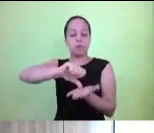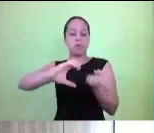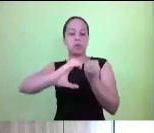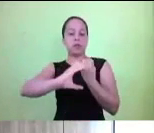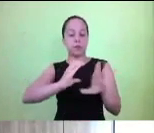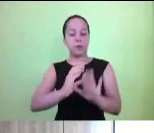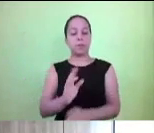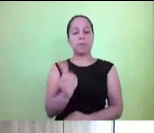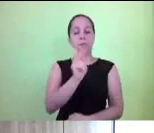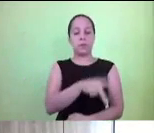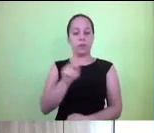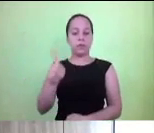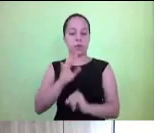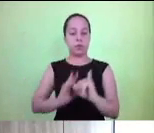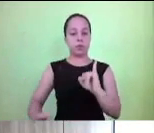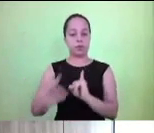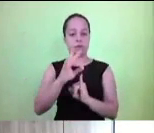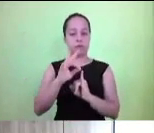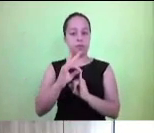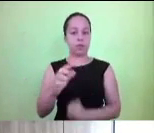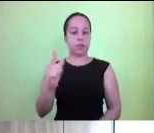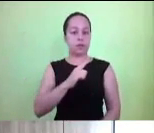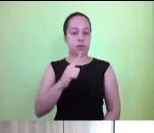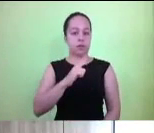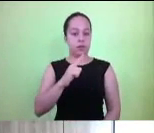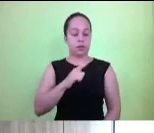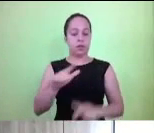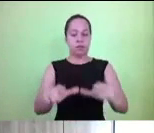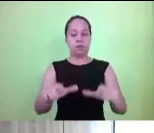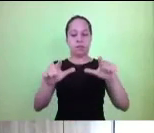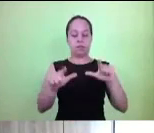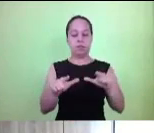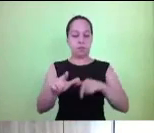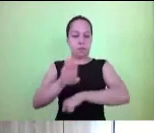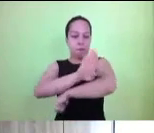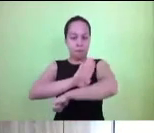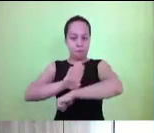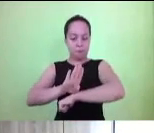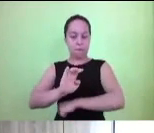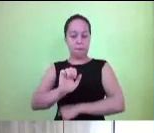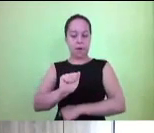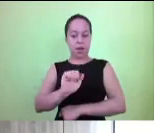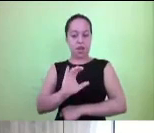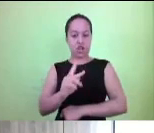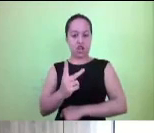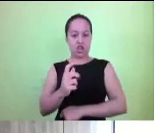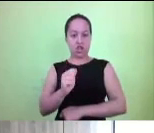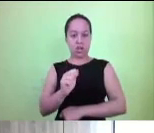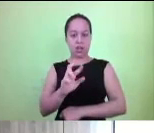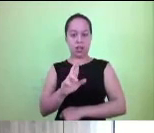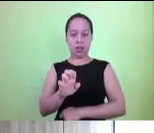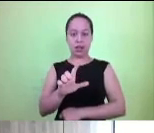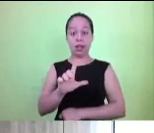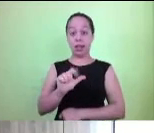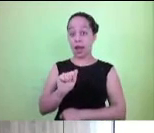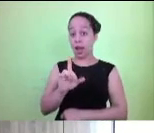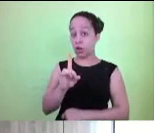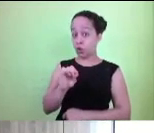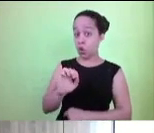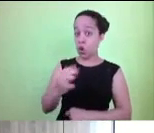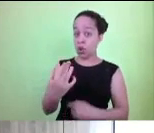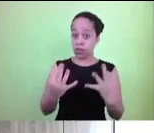do IFES, portadores de diplomas de bacharelado ou cursos de tecnologia. O código de vaga 011